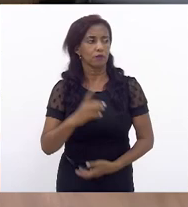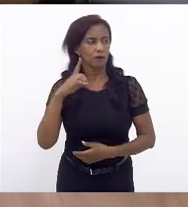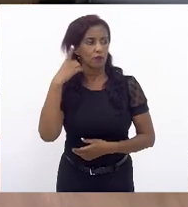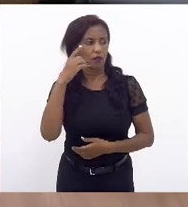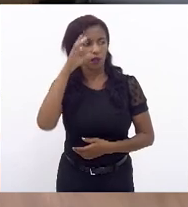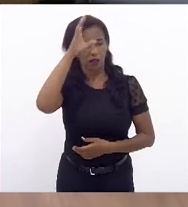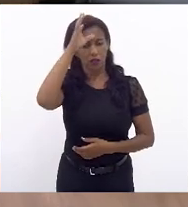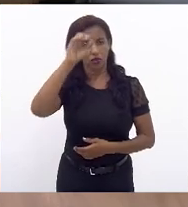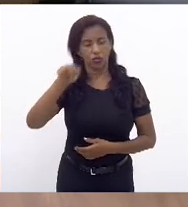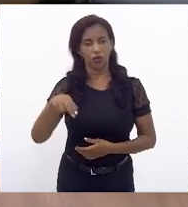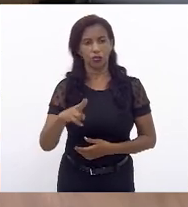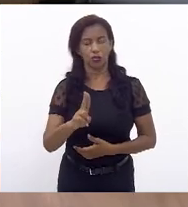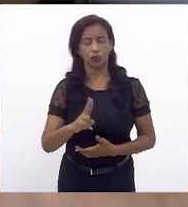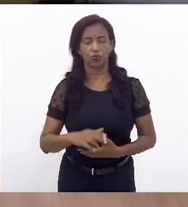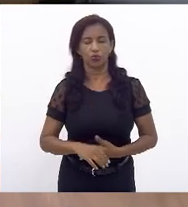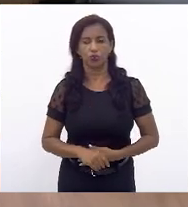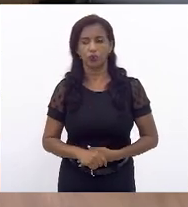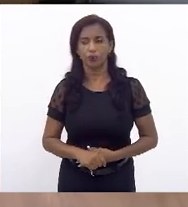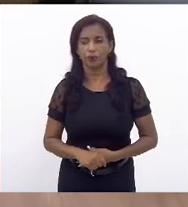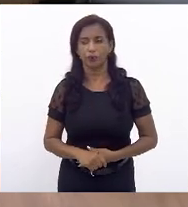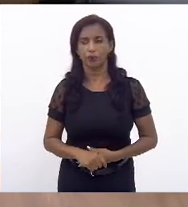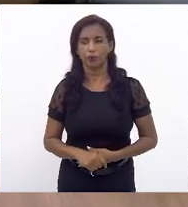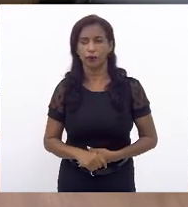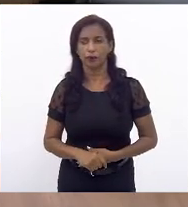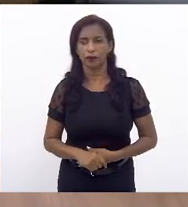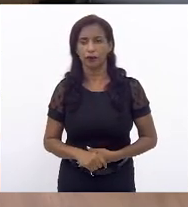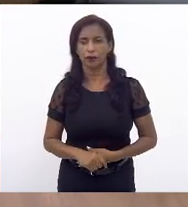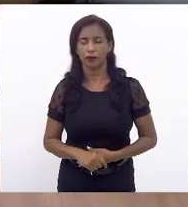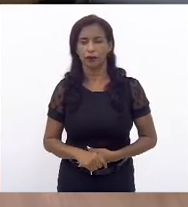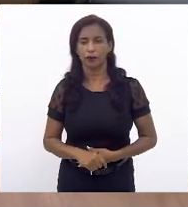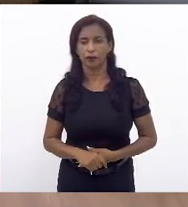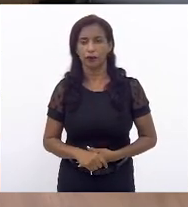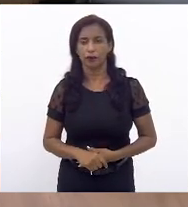Deputada Tia Ju, deputada Tia Ju,